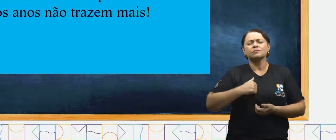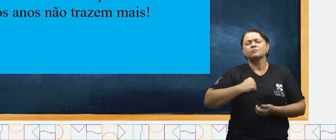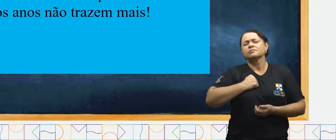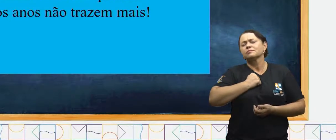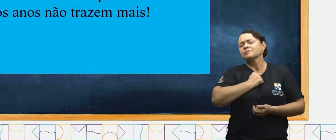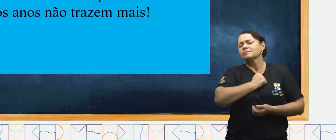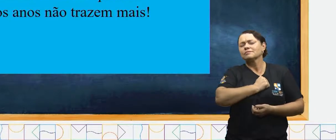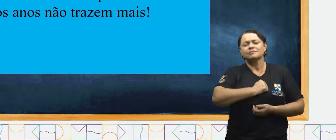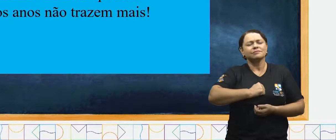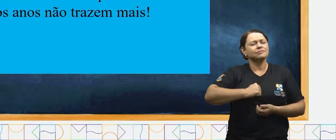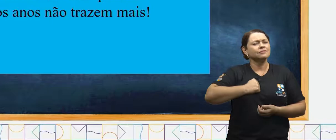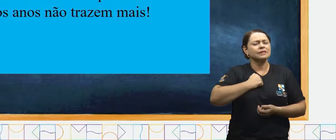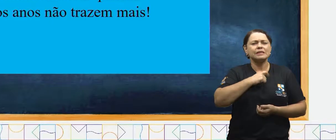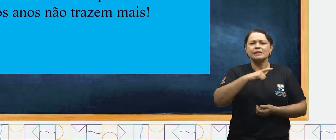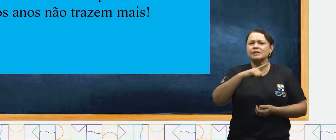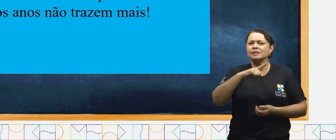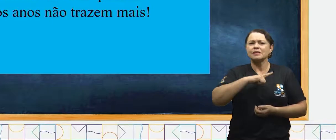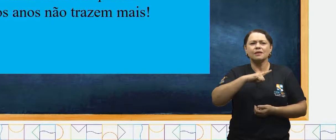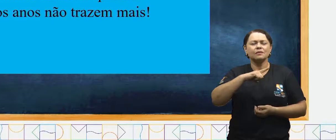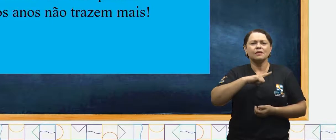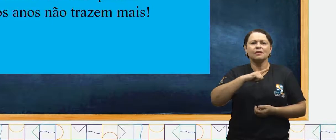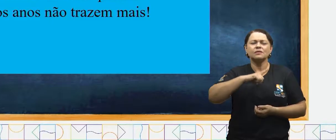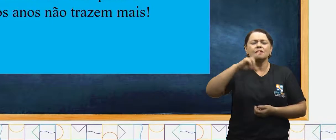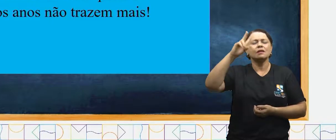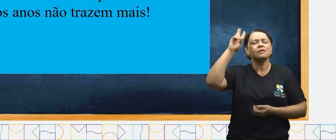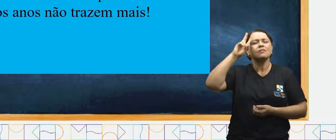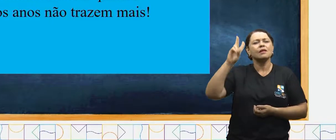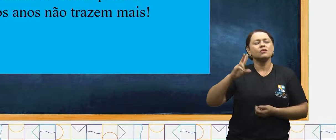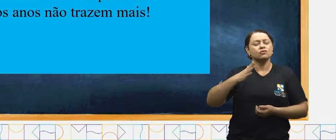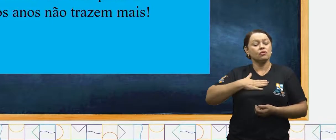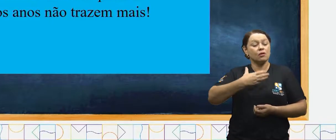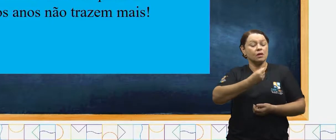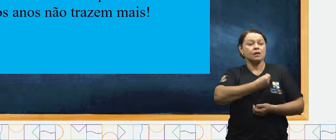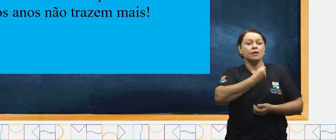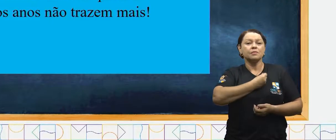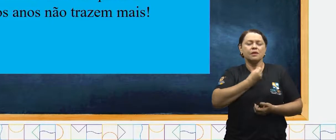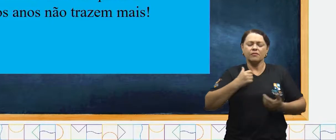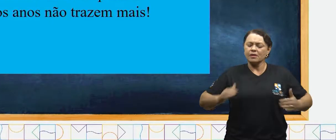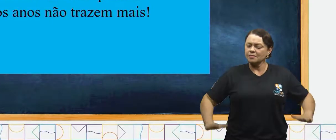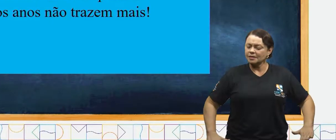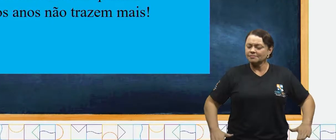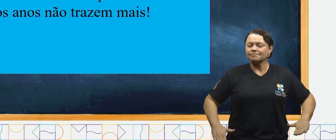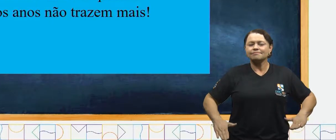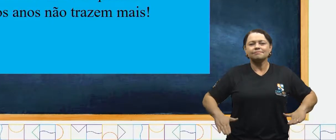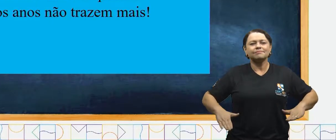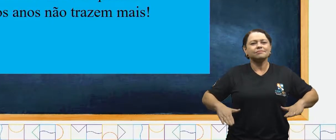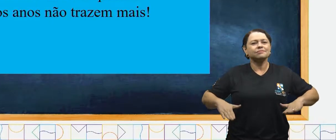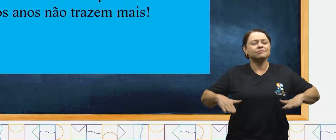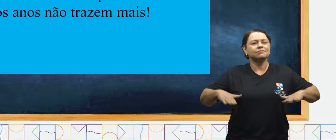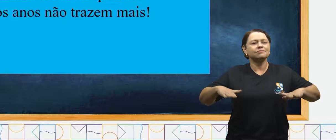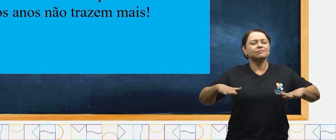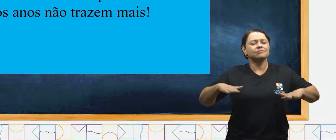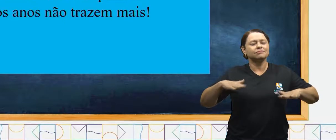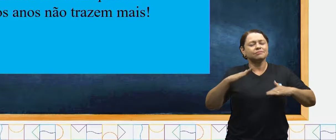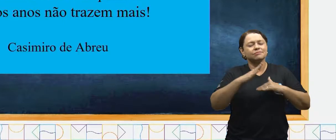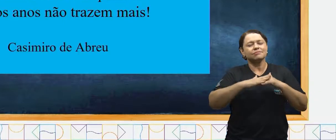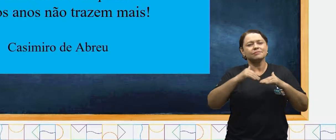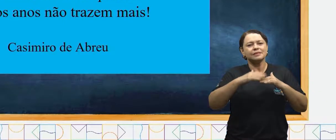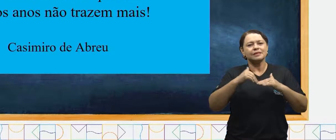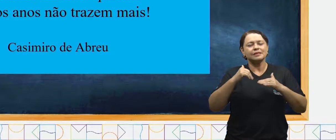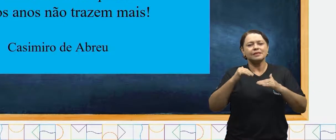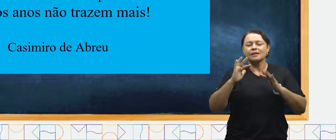que tenho da aurora da minha vida, da minha infância querida, que os anos não trazem